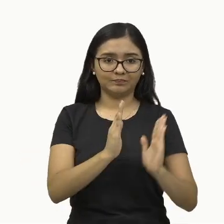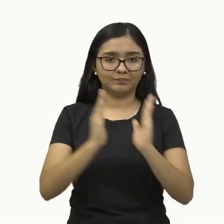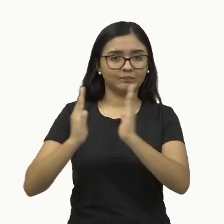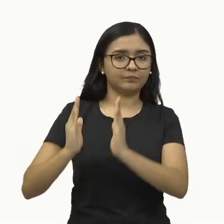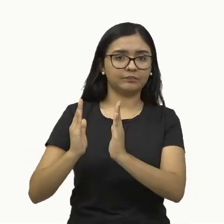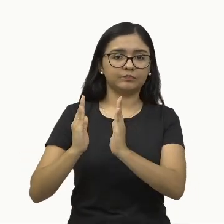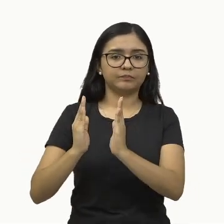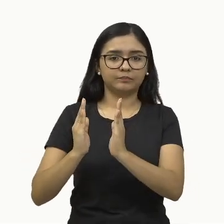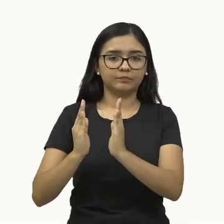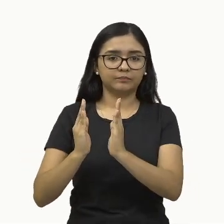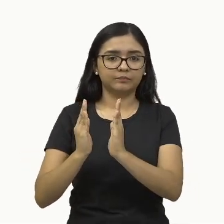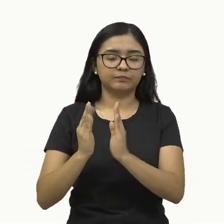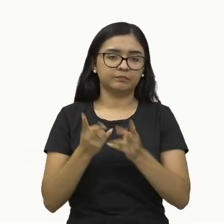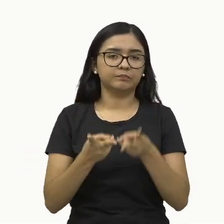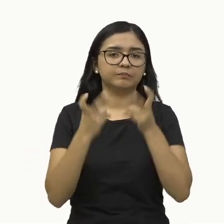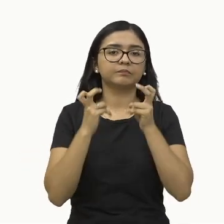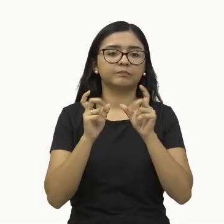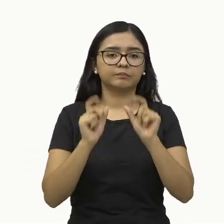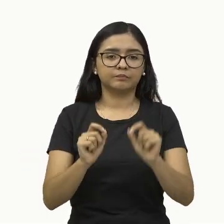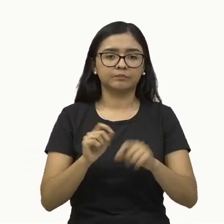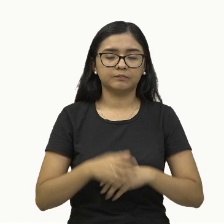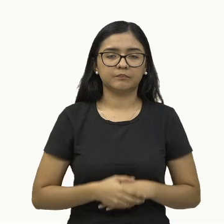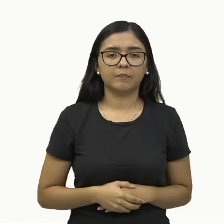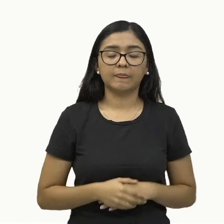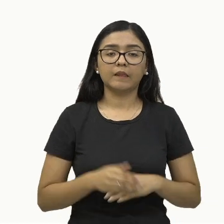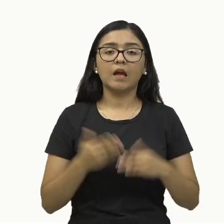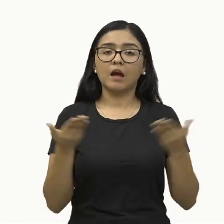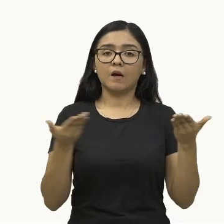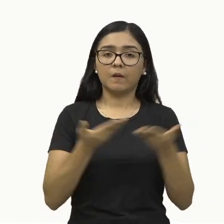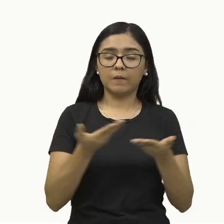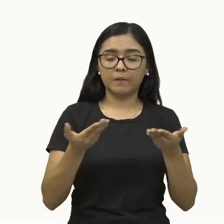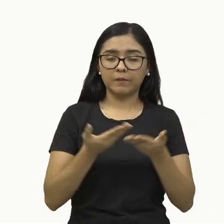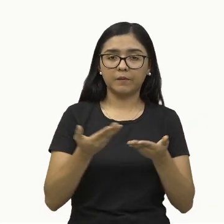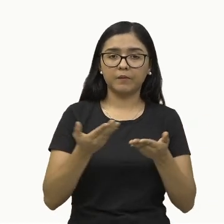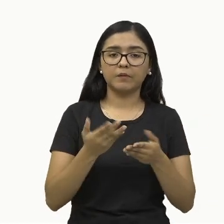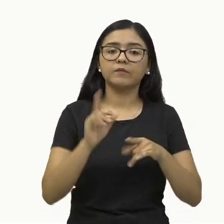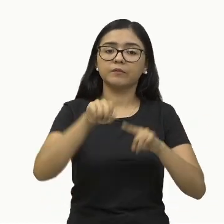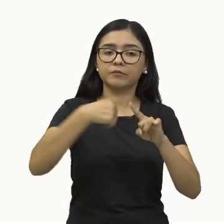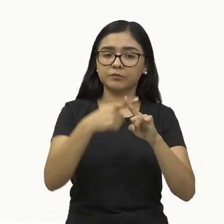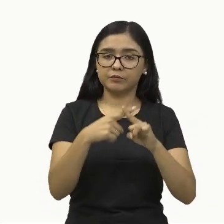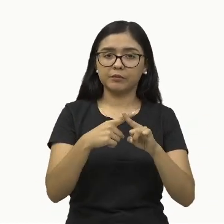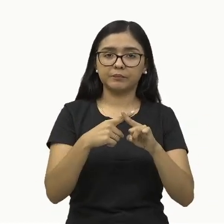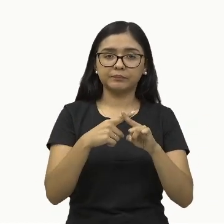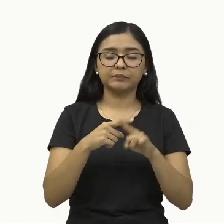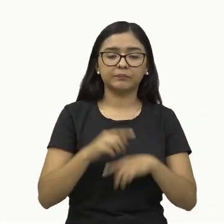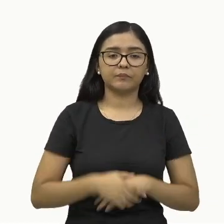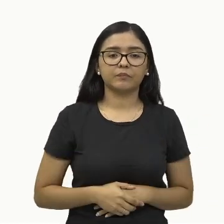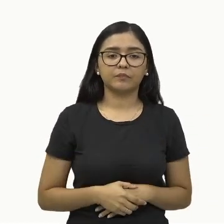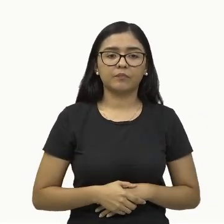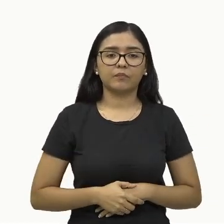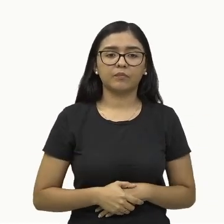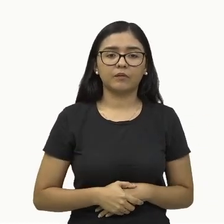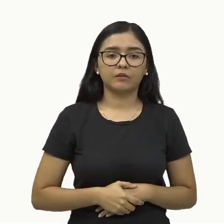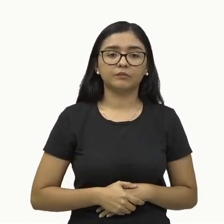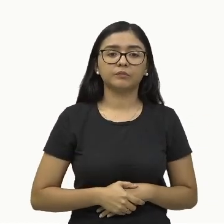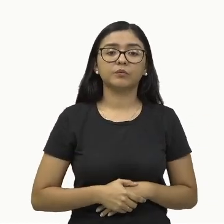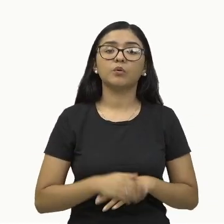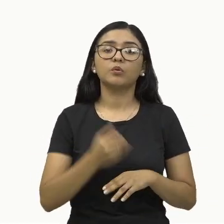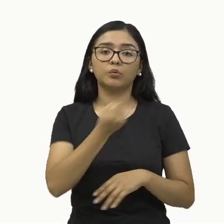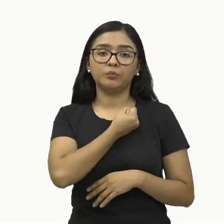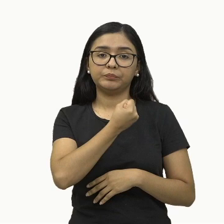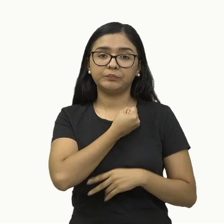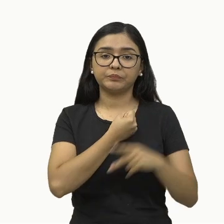Aí está o produto. Agora, nós vamos multiplicar esse número que está fora da matriz